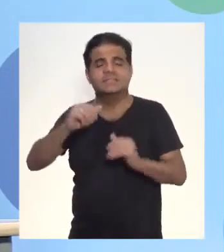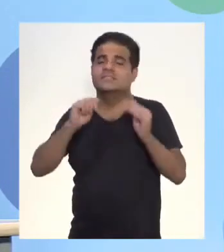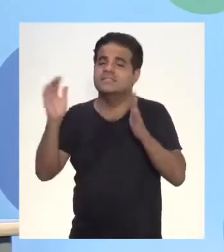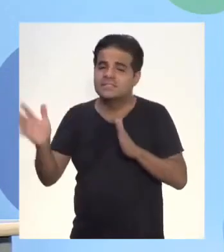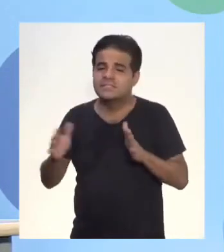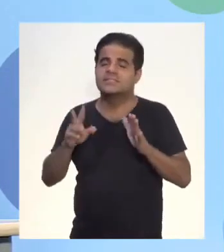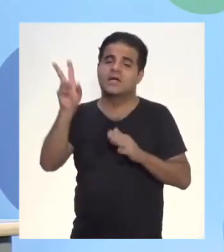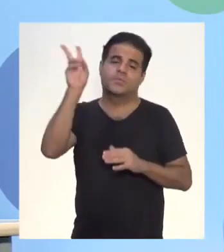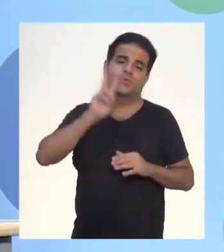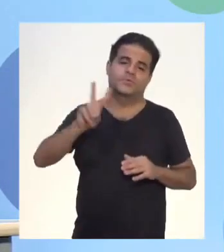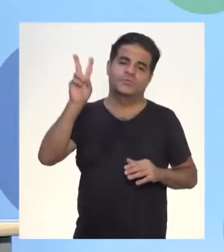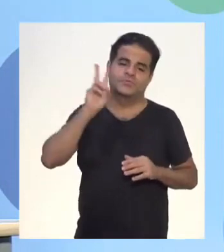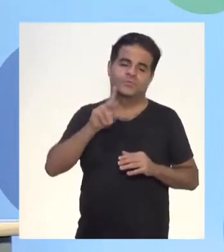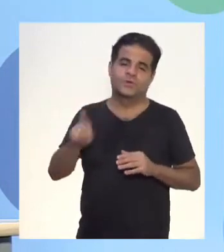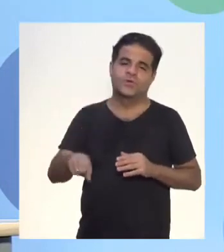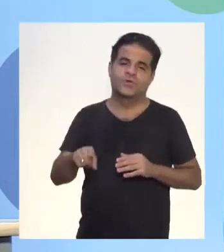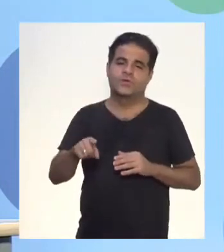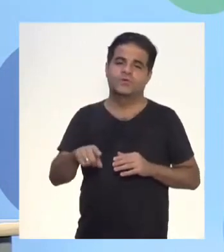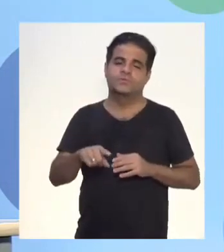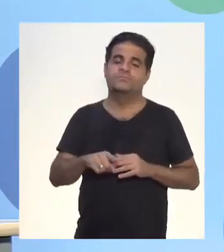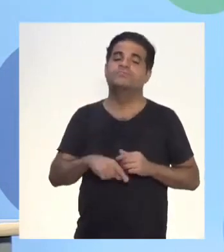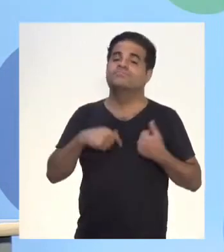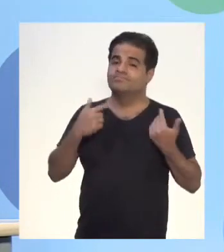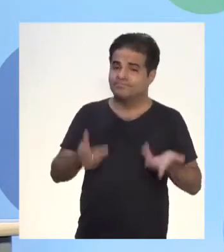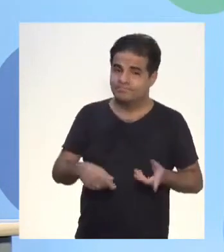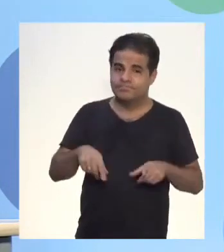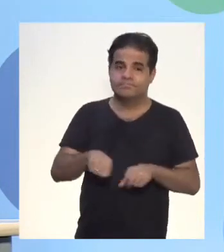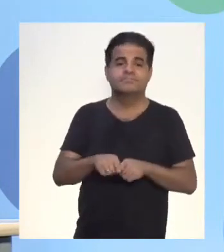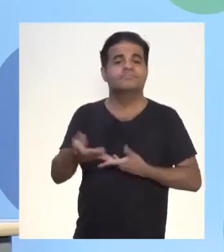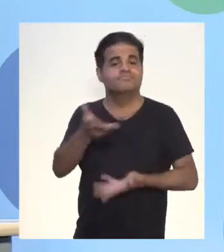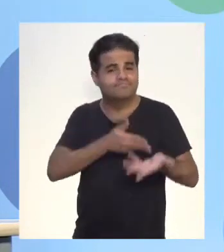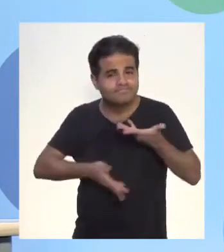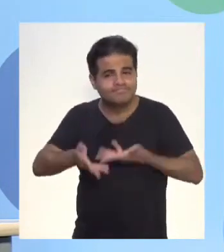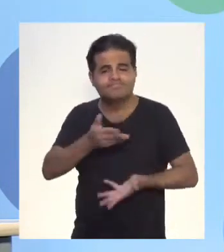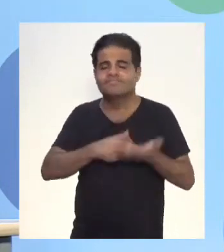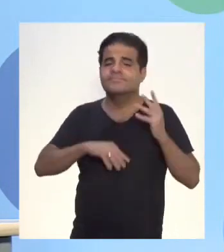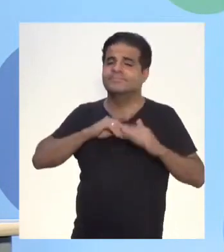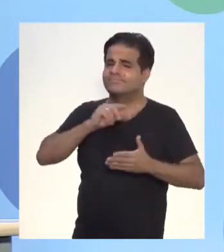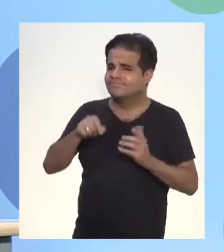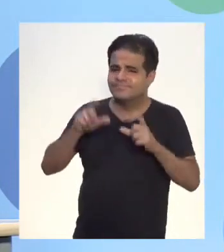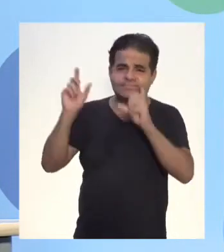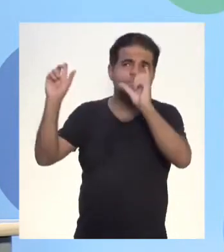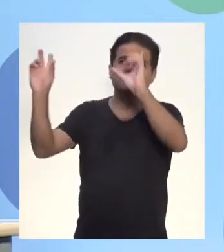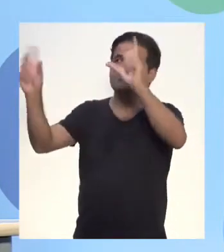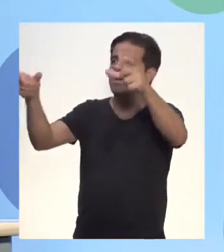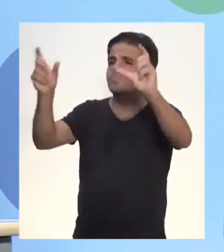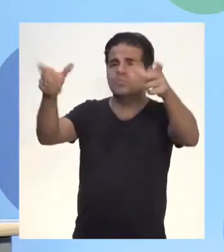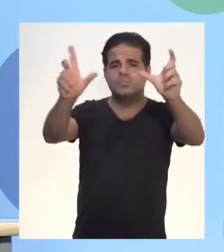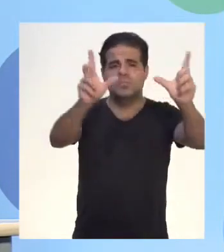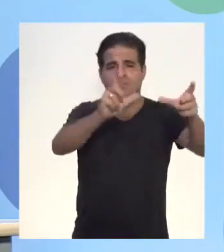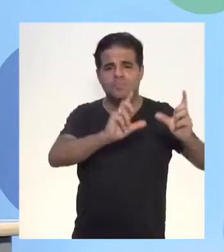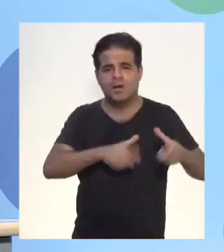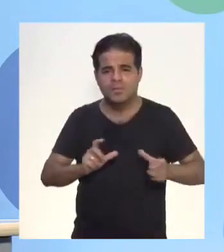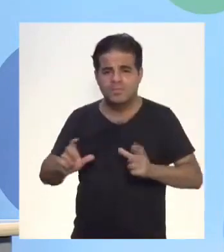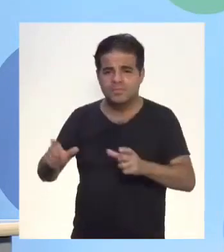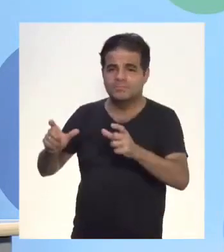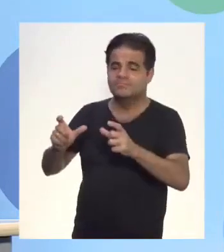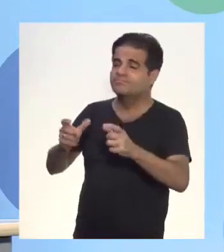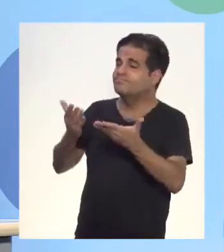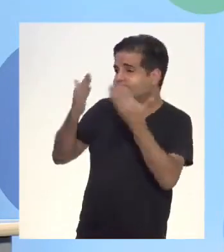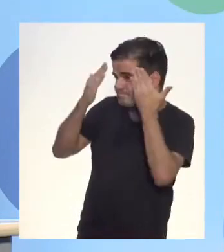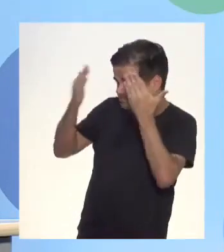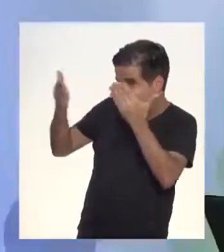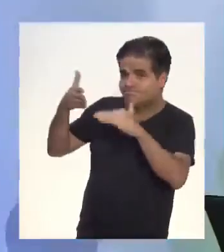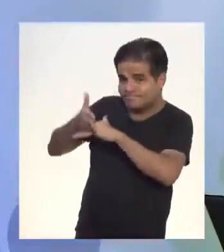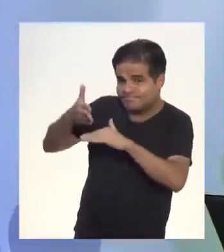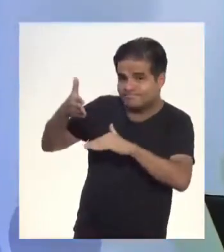pela história, é multicausal, né, e é multirrelacional, está presente em vários lugares. E nós queremos agradecer, né, Fabi,